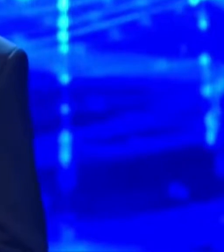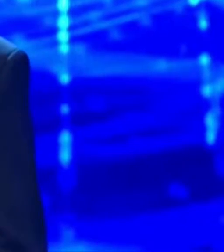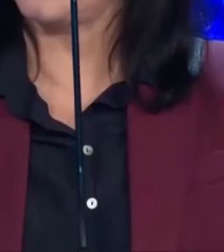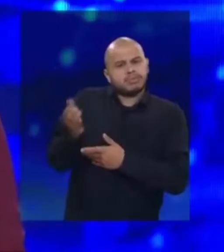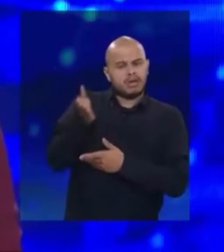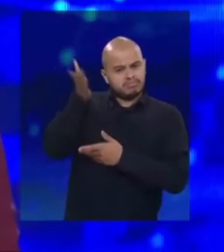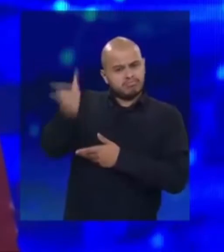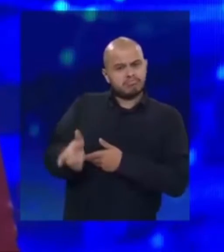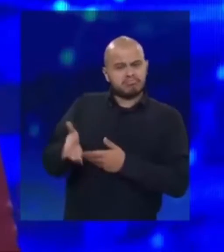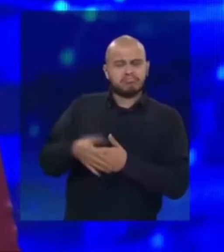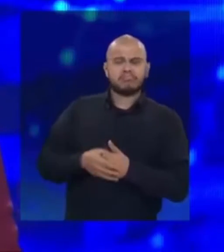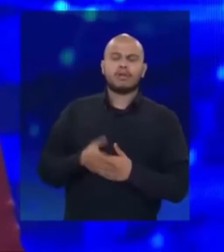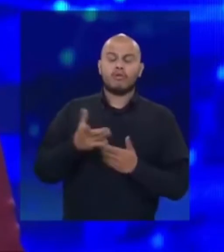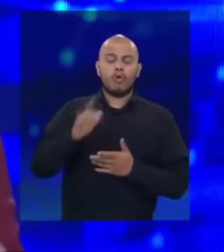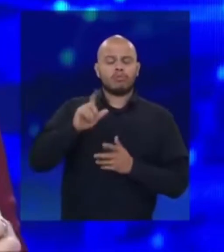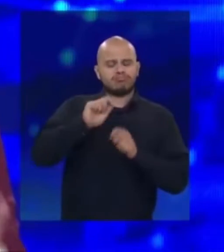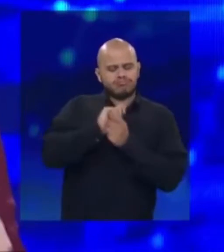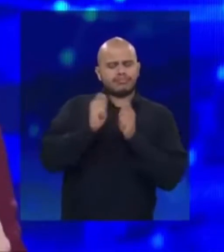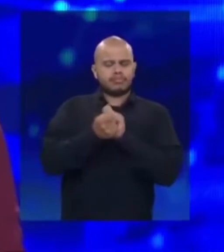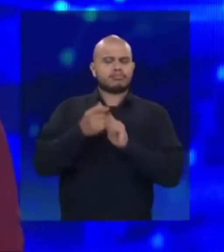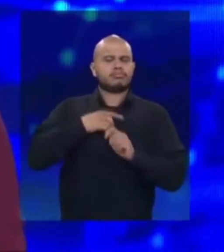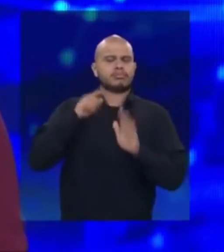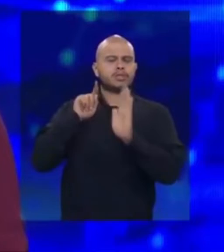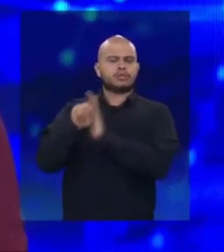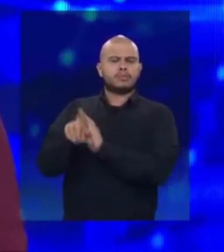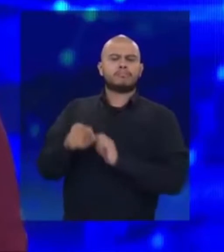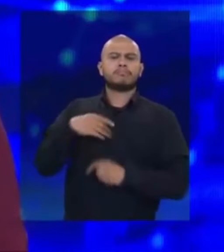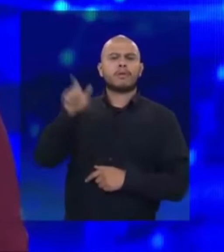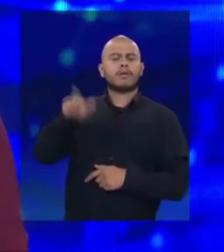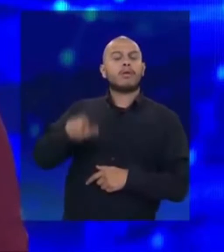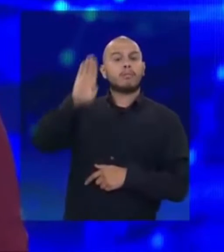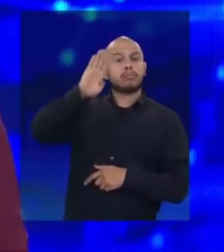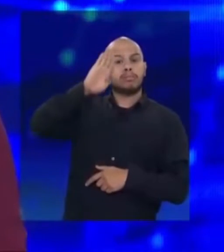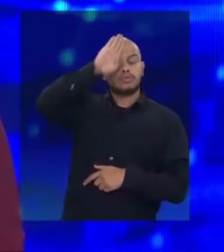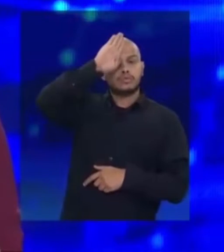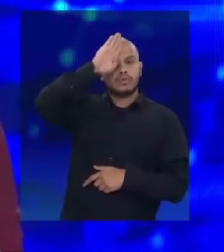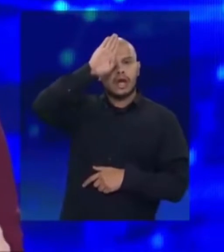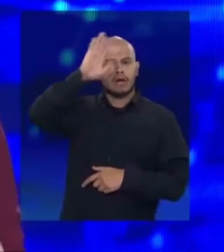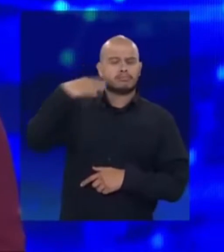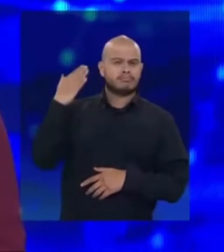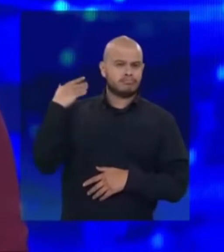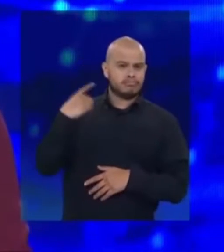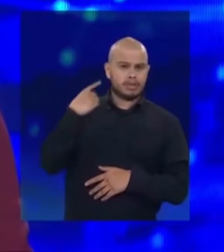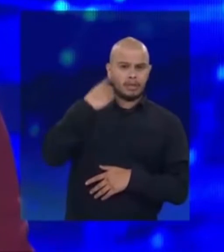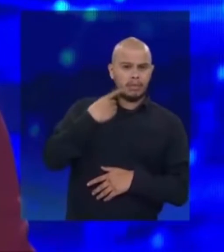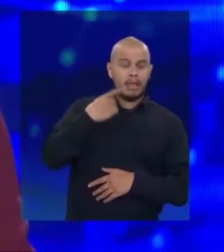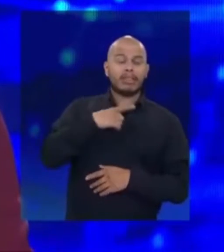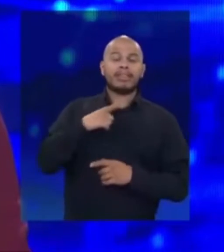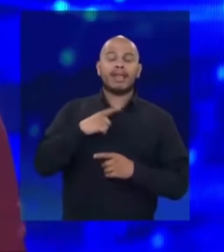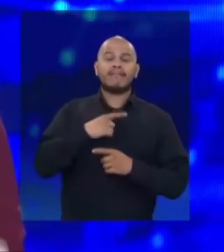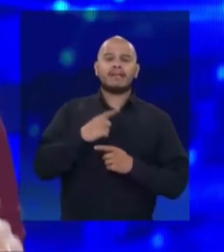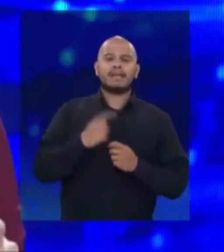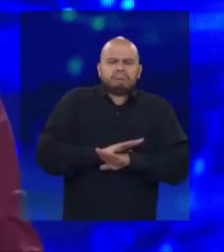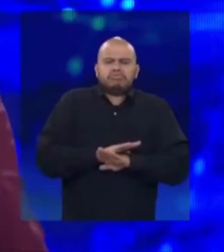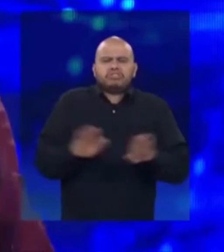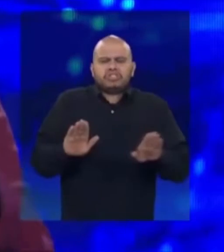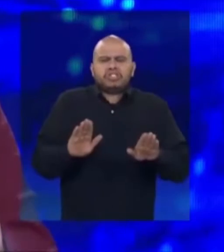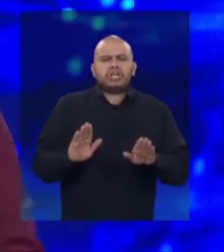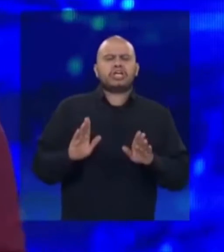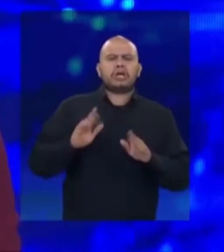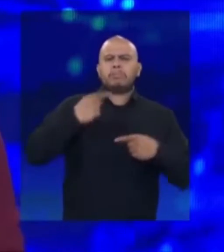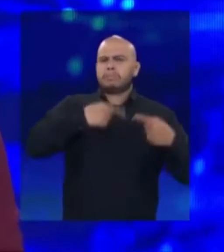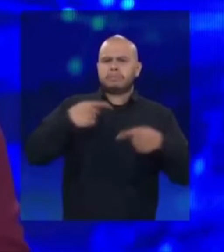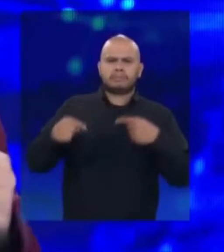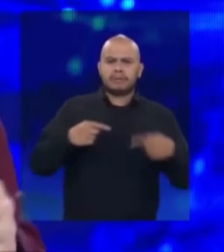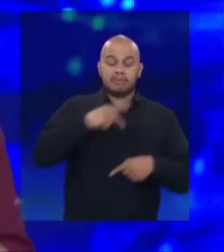do país. A candidata do MDB, Simone Tebet, se apresentou ao eleitorado, uma vez que ainda é pouco conhecida. Além de